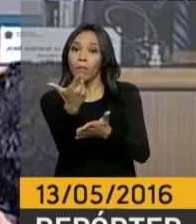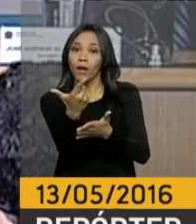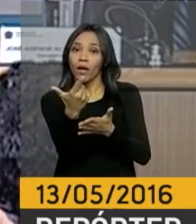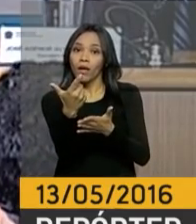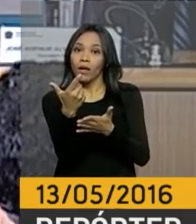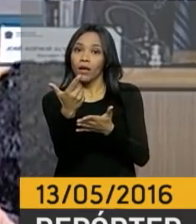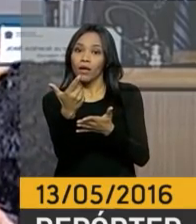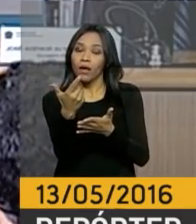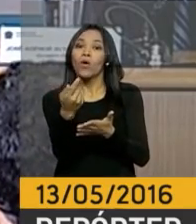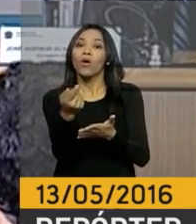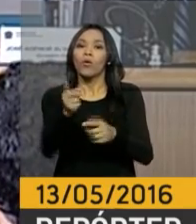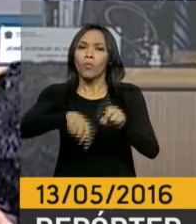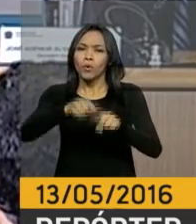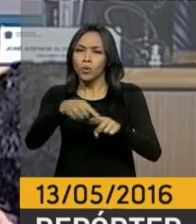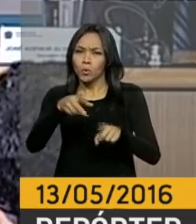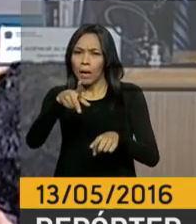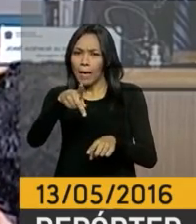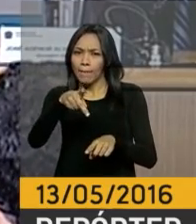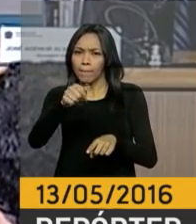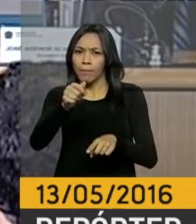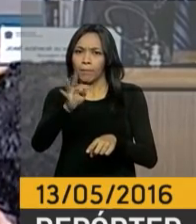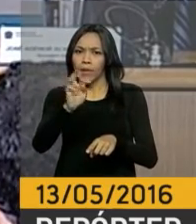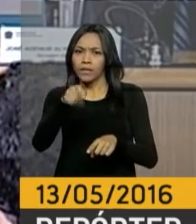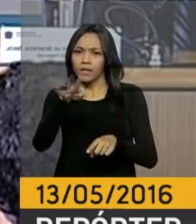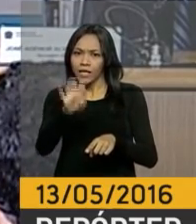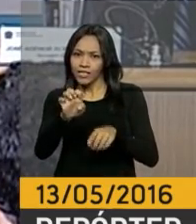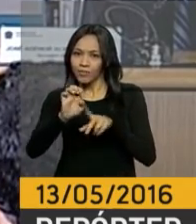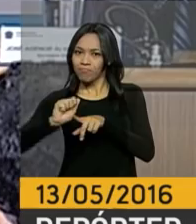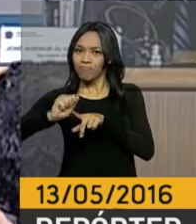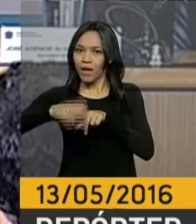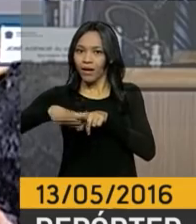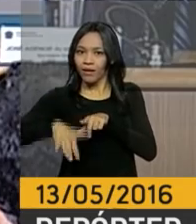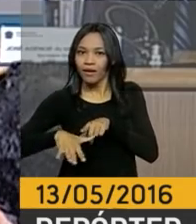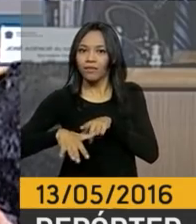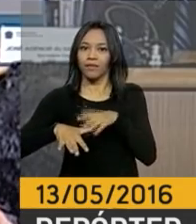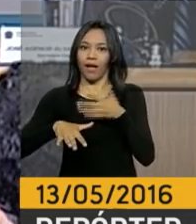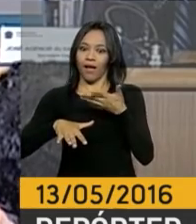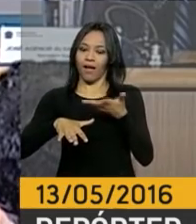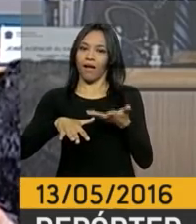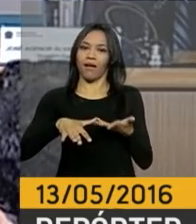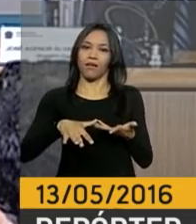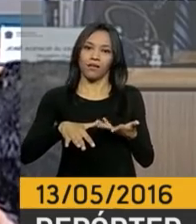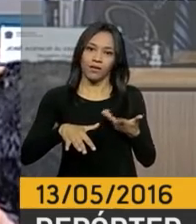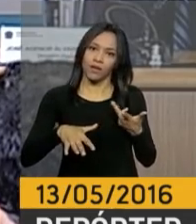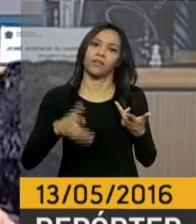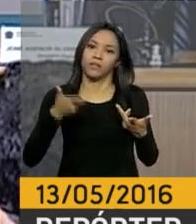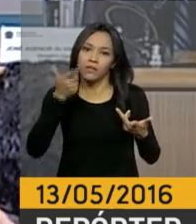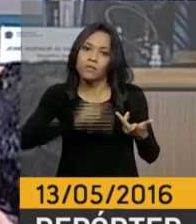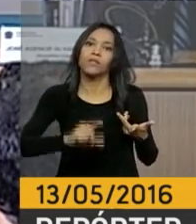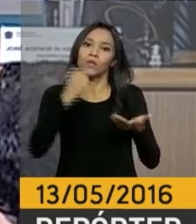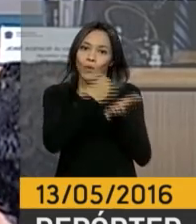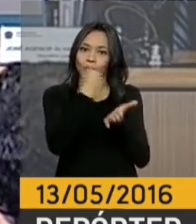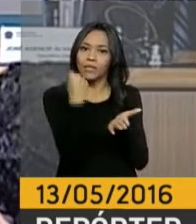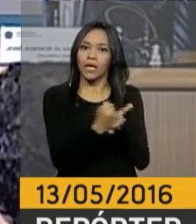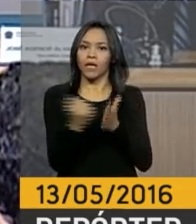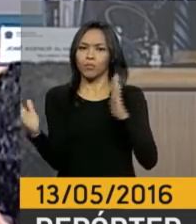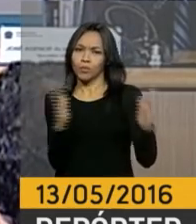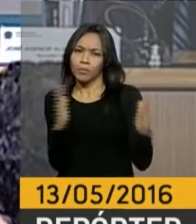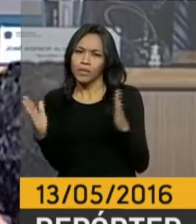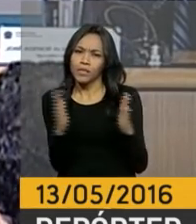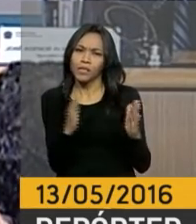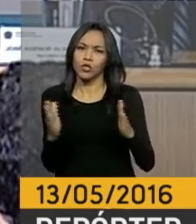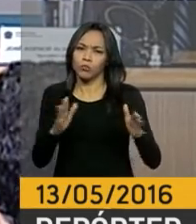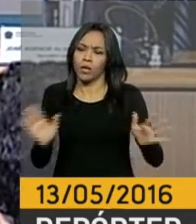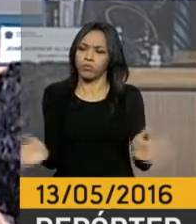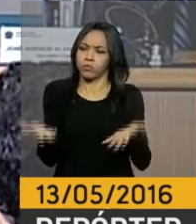barato poderá passar a ser uma extensão da patente né porque daí você vai fazer um contrato por um período para amortizar o